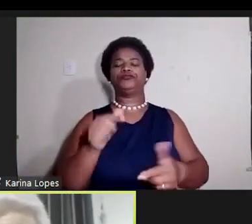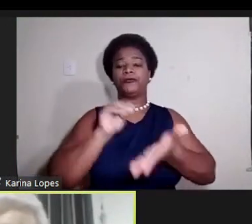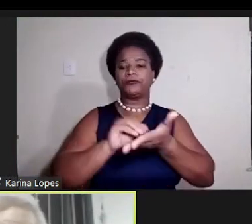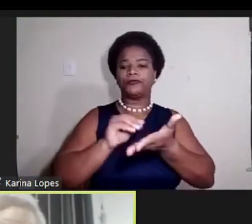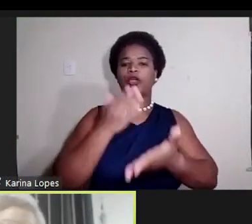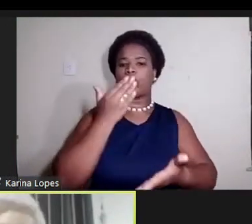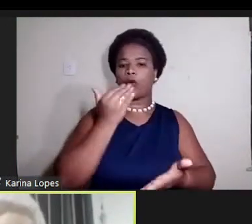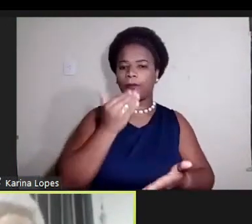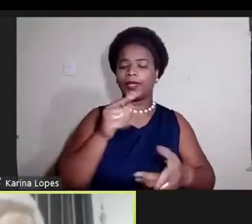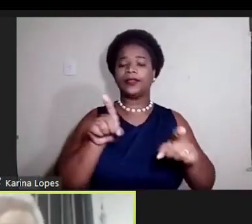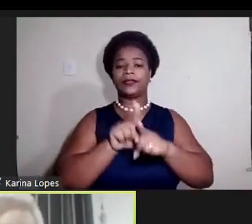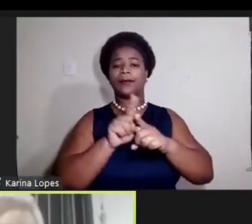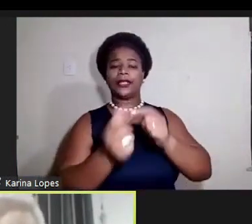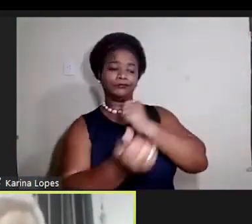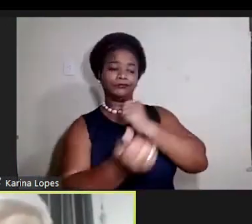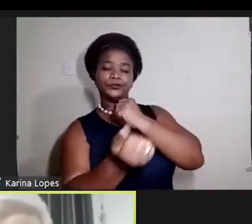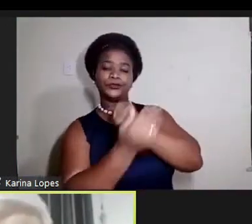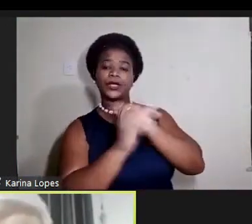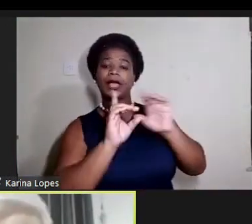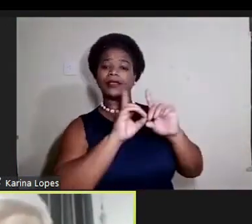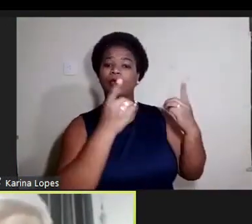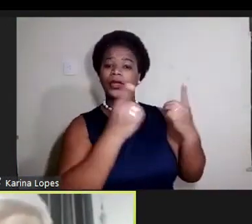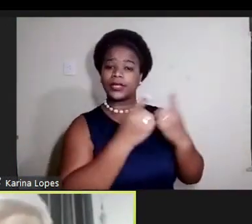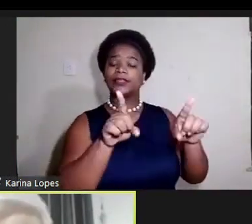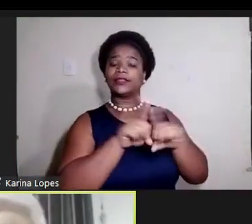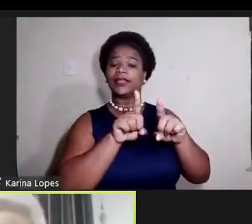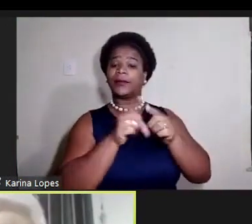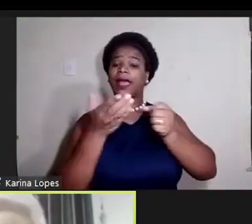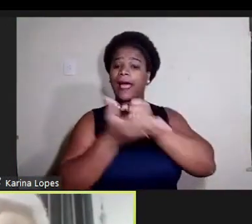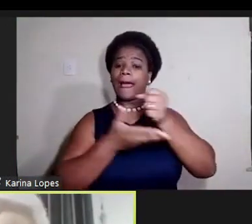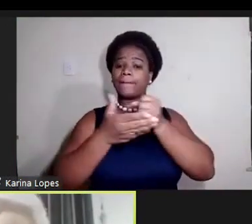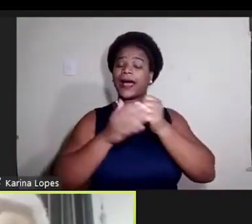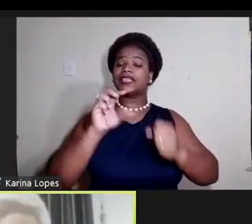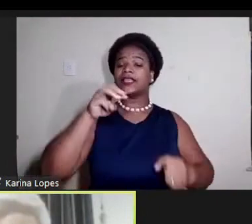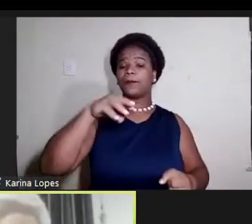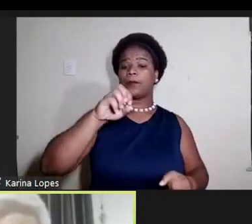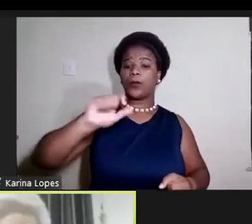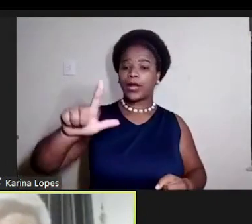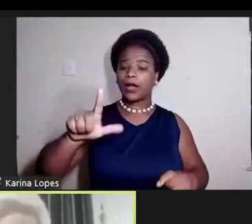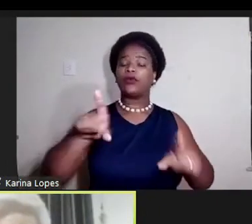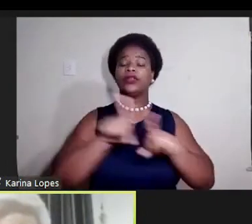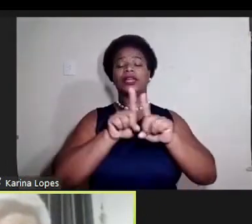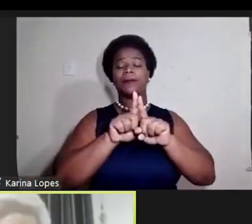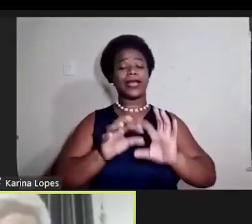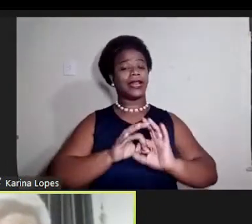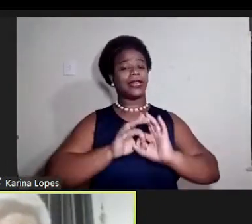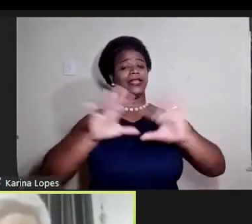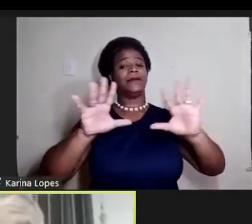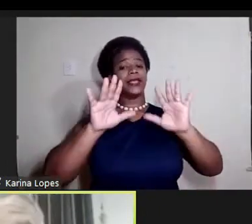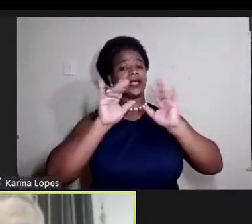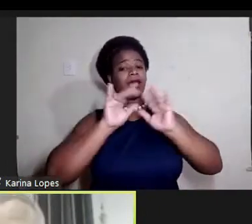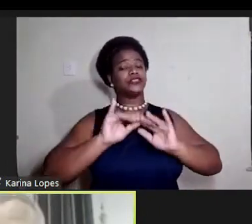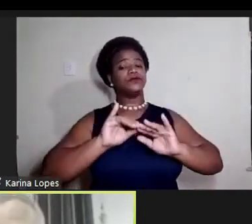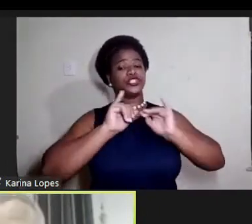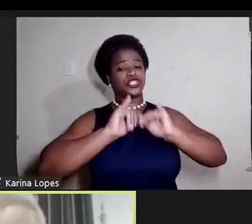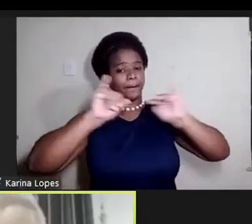à democracia, aos princípios de moralidade e liberdade de imprensa. Mas a